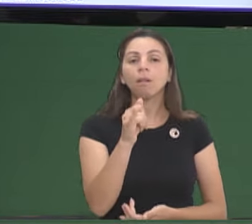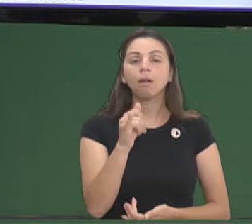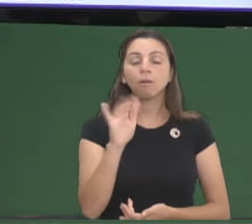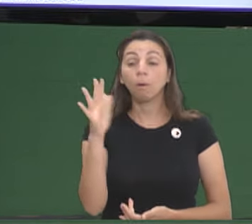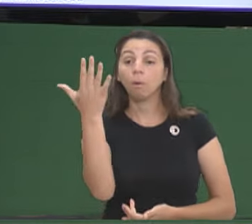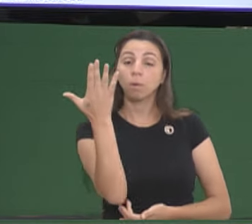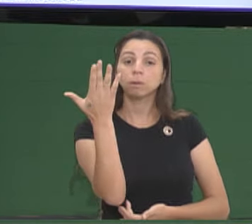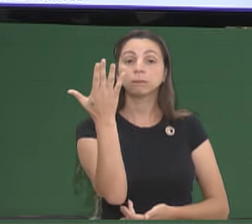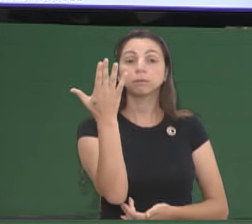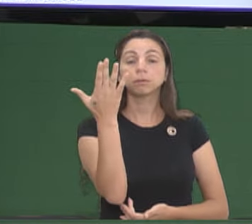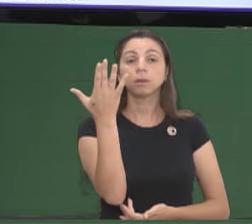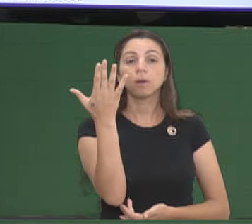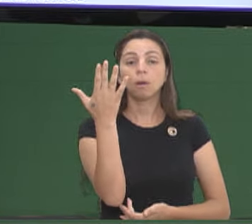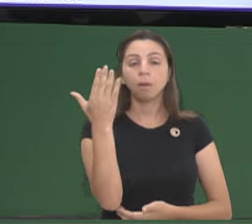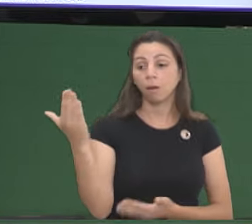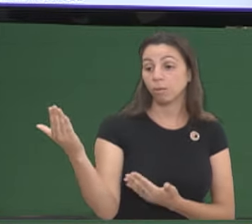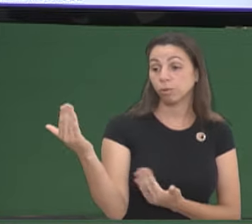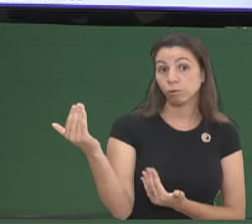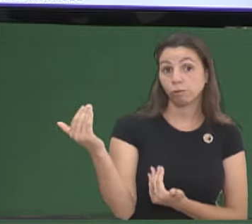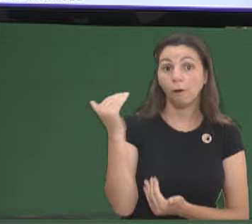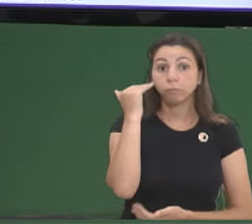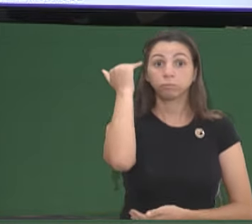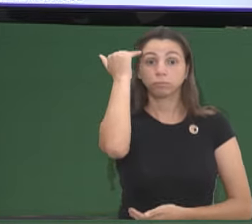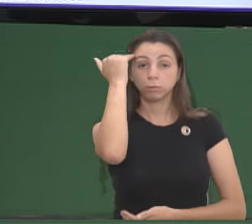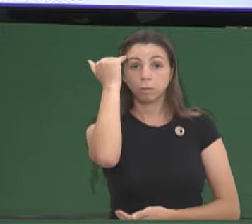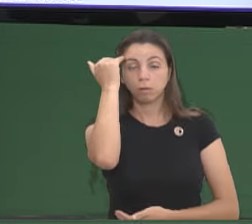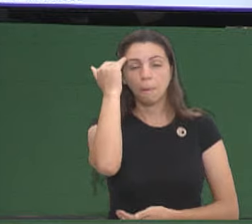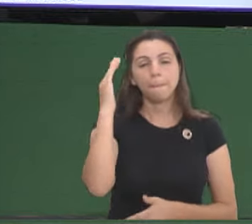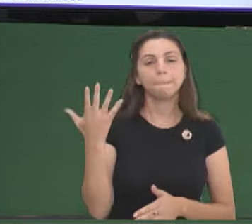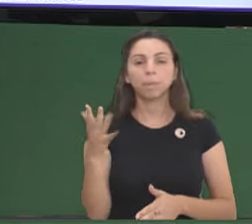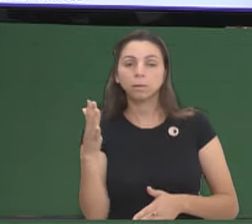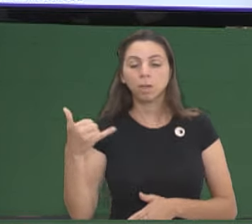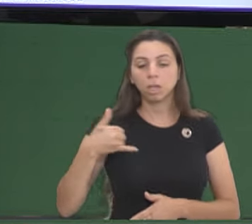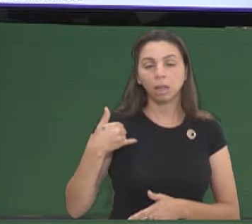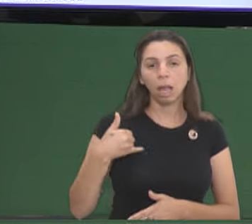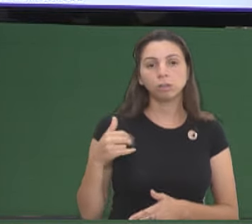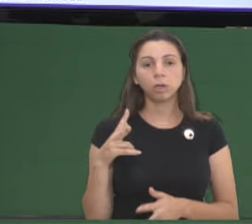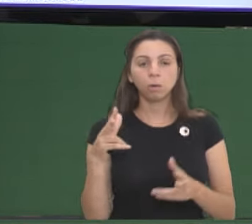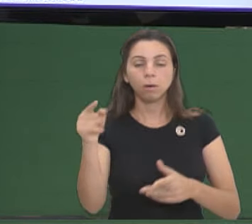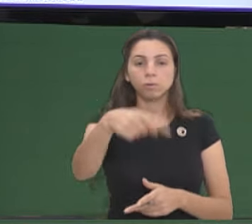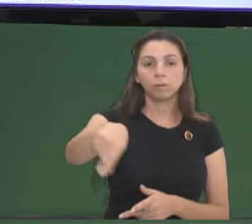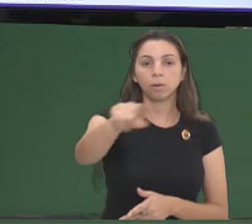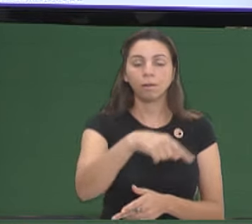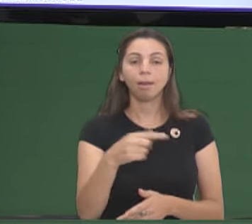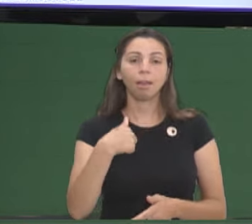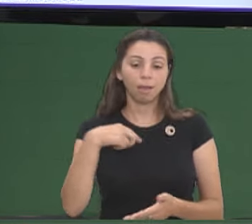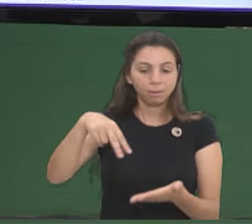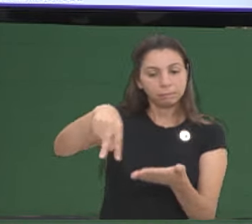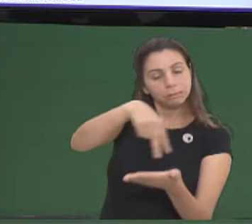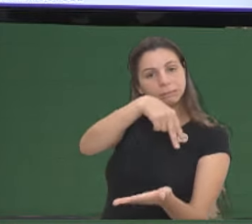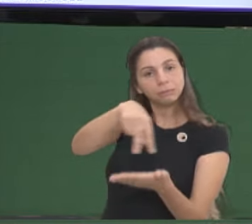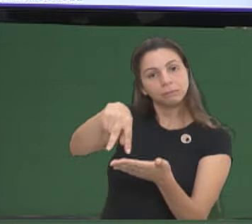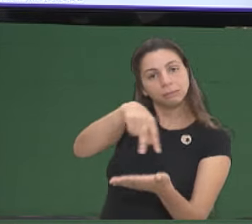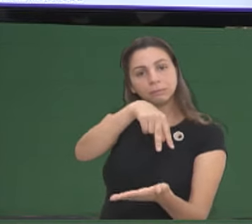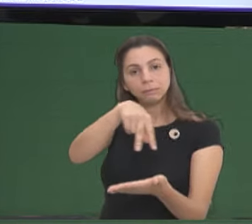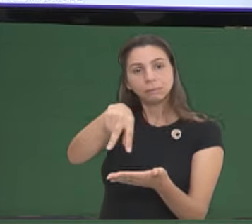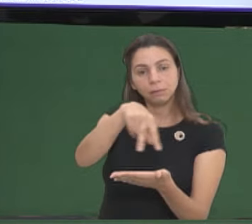eu era adolescente, quando eu tinha a idade de vocês. Eu era dançarina, dançava dança folclórica, né?